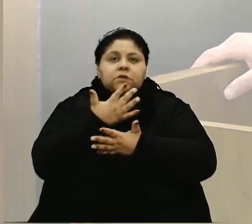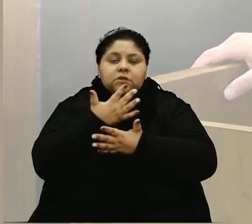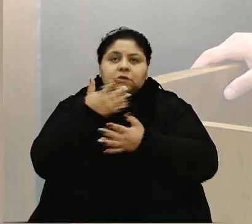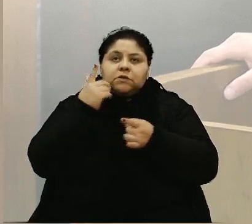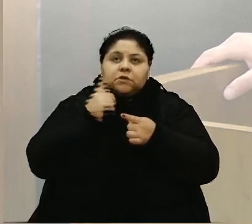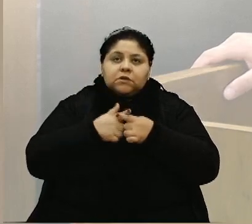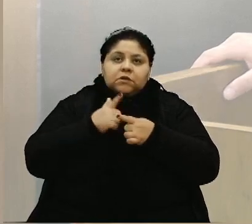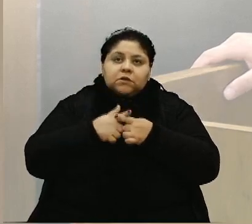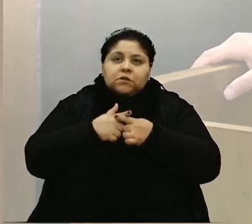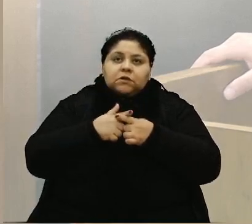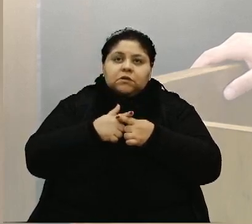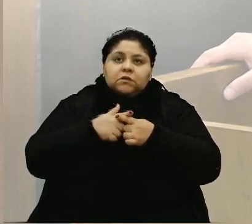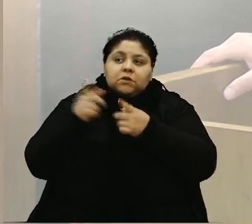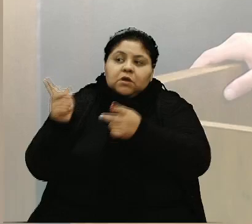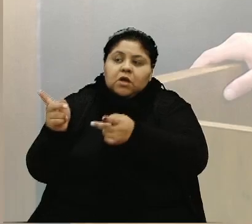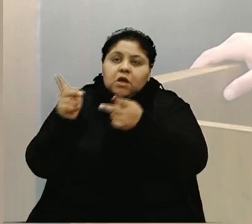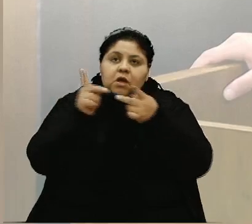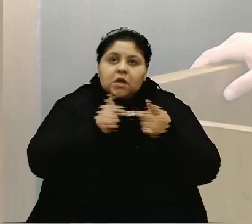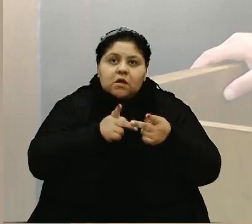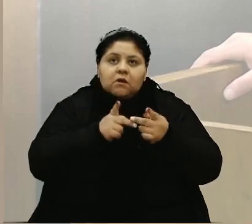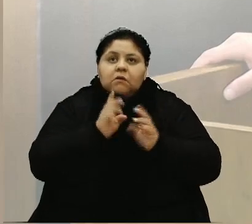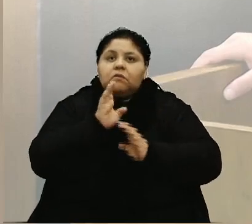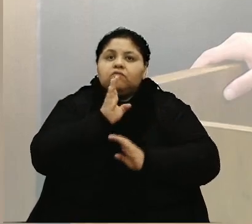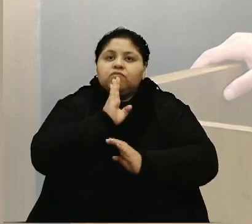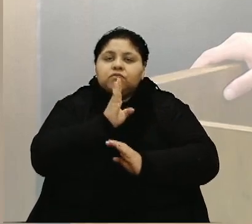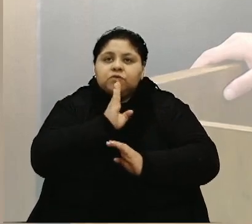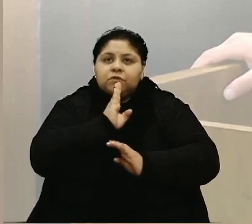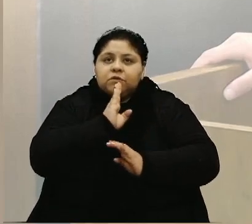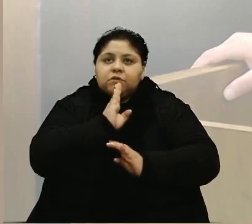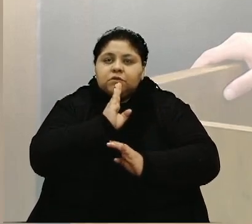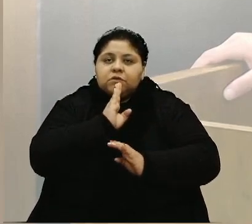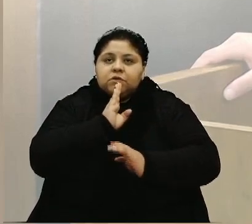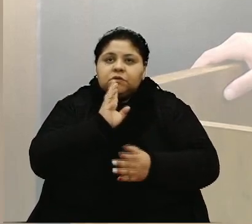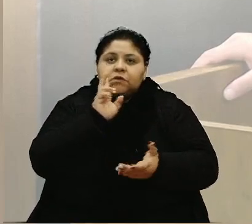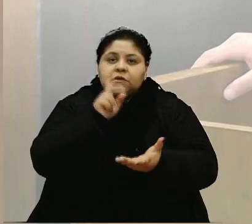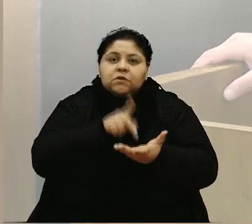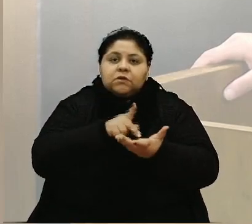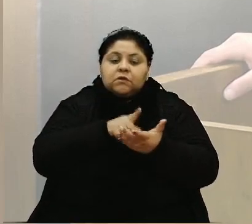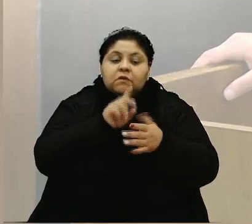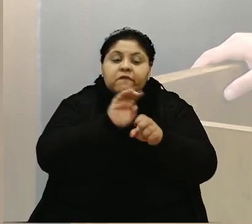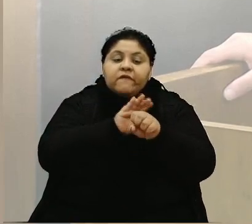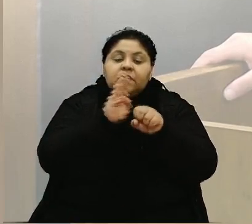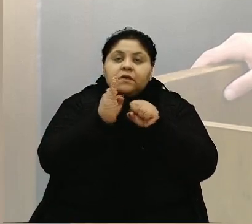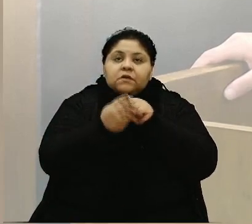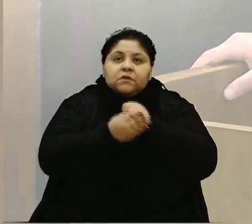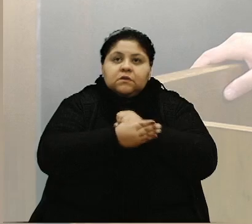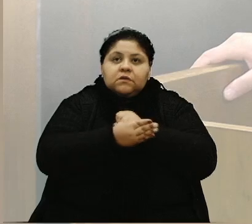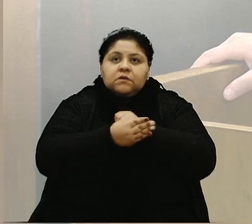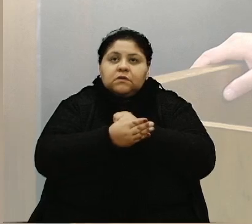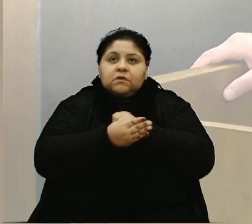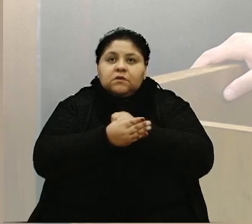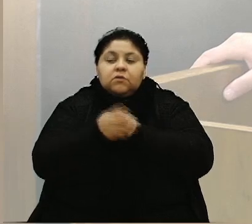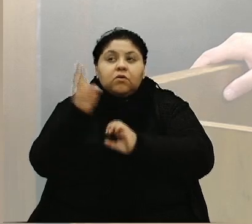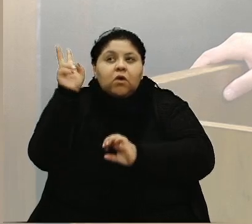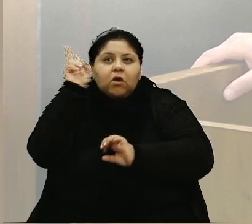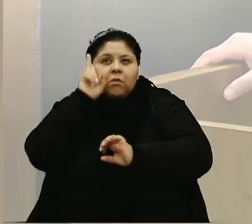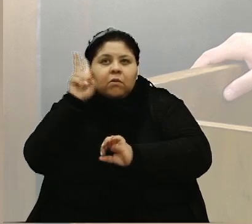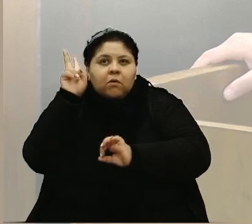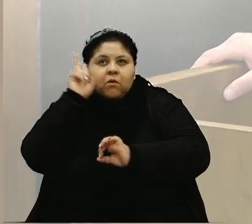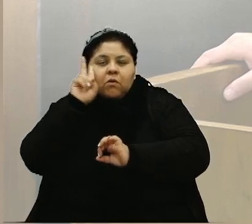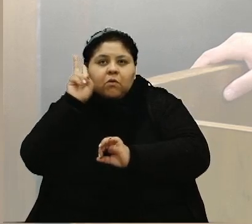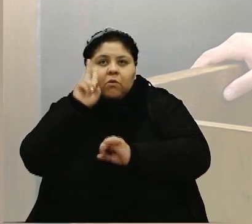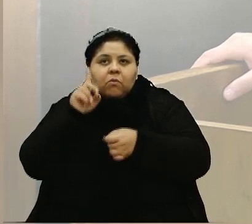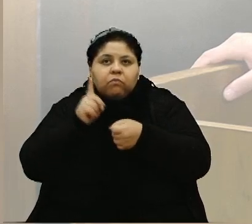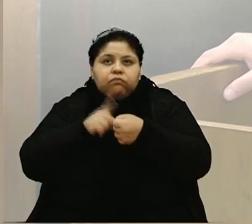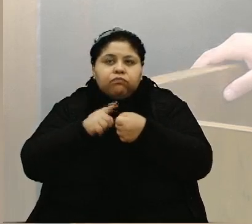nós visitamos, conhecemos a realidade do Monte Carmelo, um bairro histórico da nossa